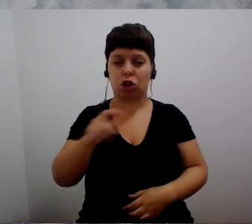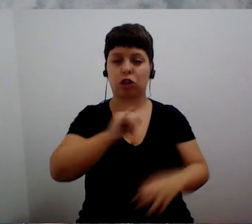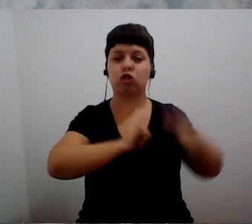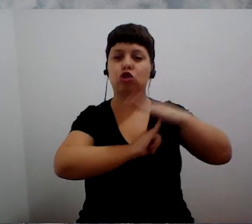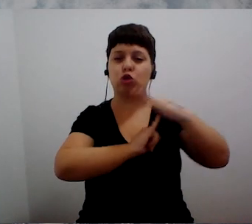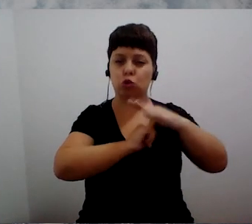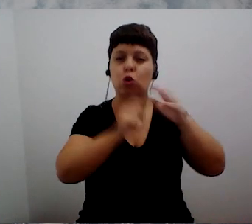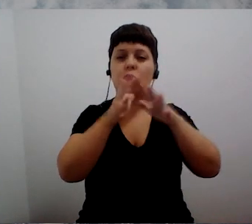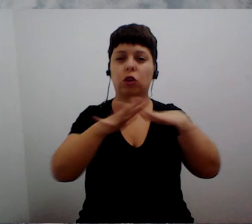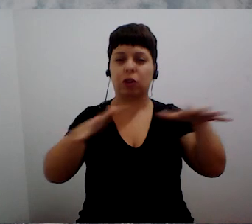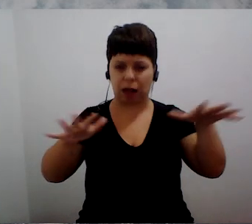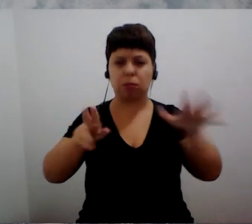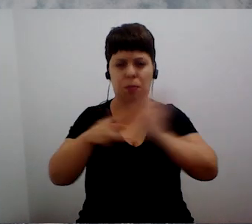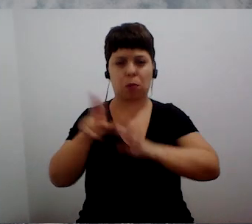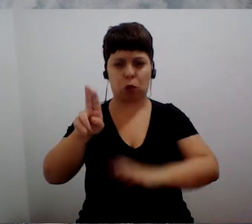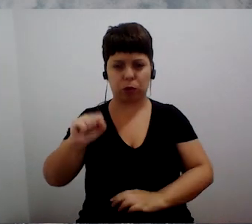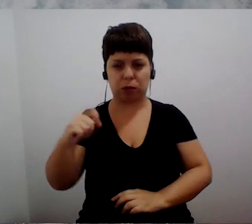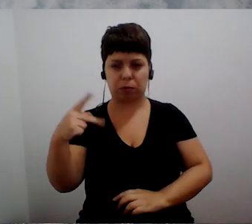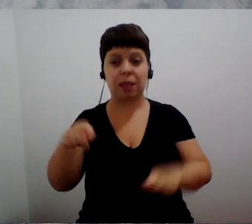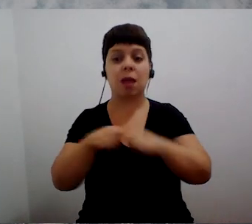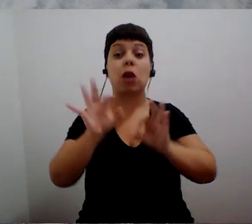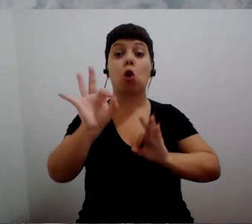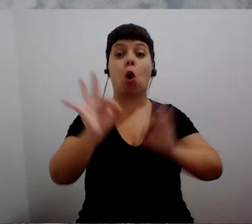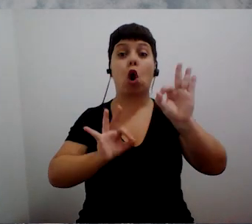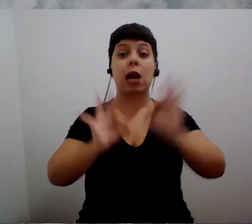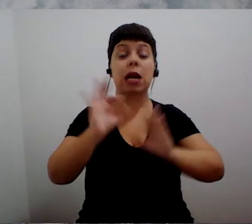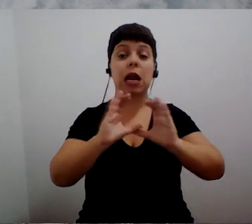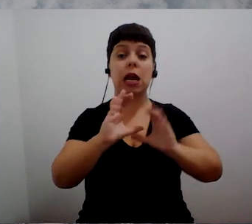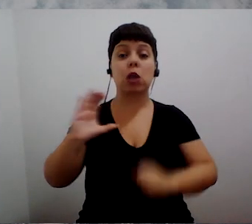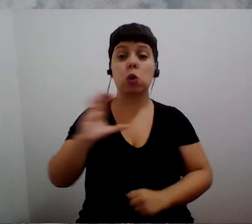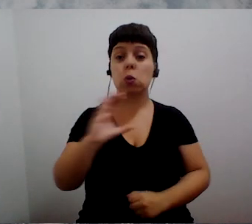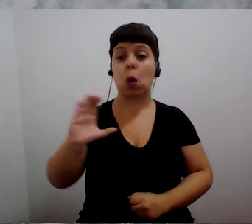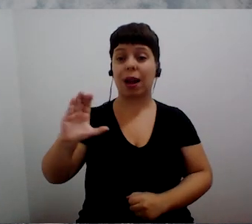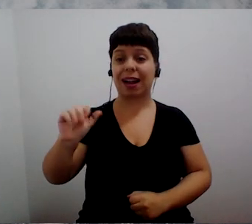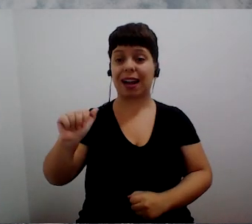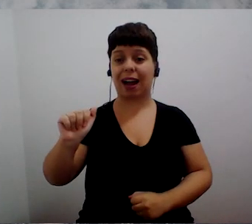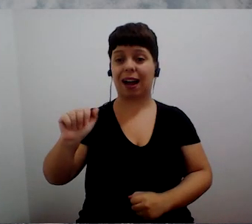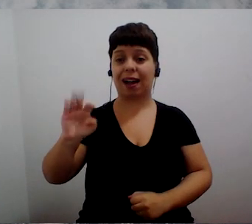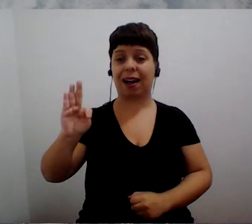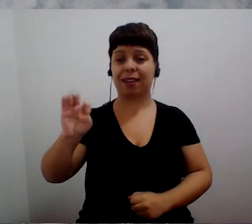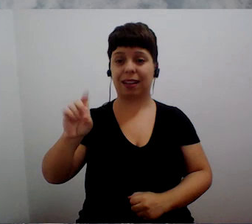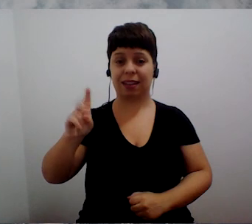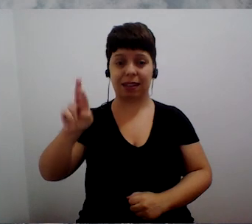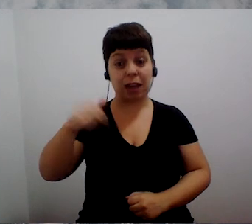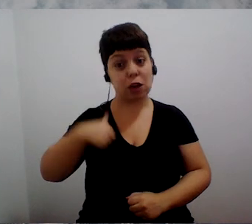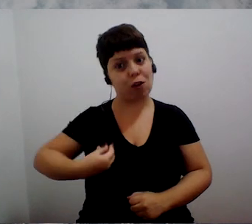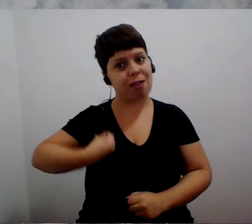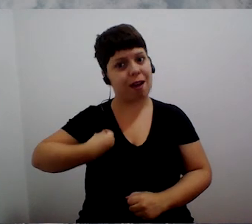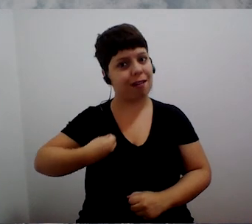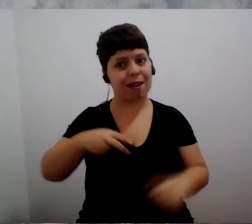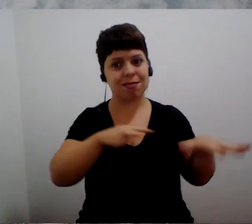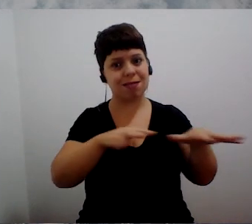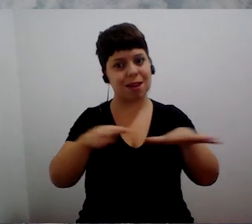Universidade de São Paulo e coordenador da cátedra. Eu vou estar com vocês ao longo de toda essa edição da Marina Week, que está